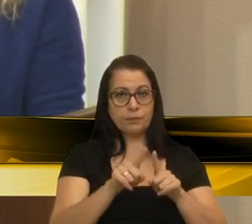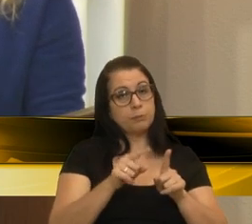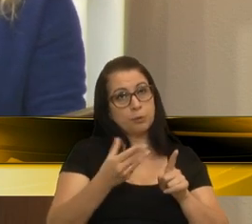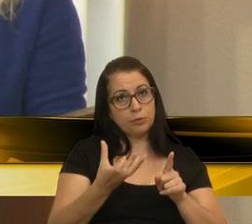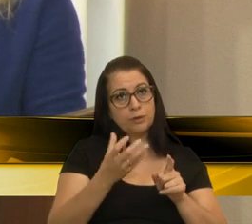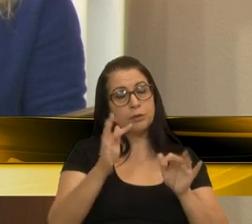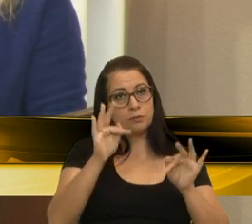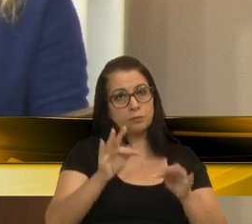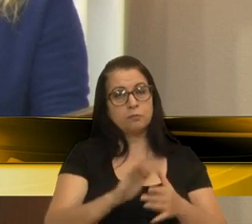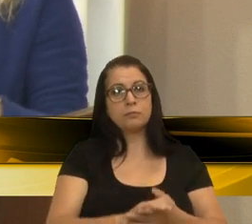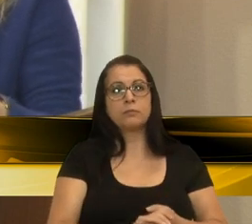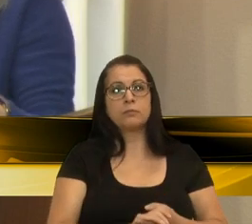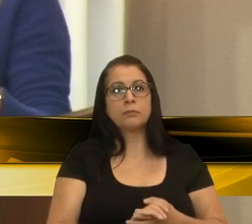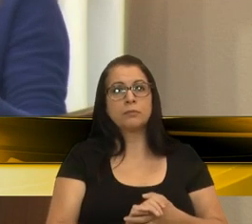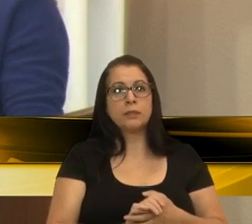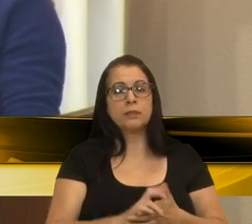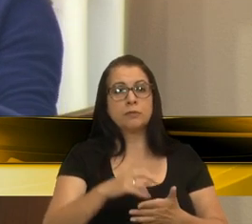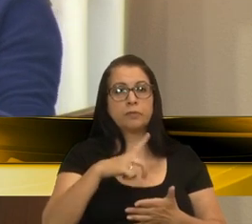no final,